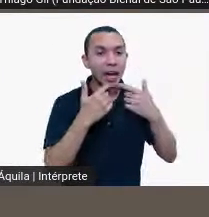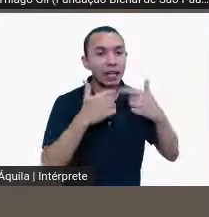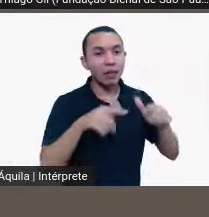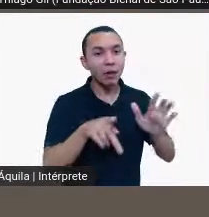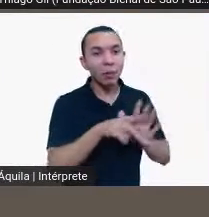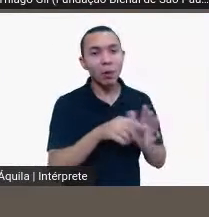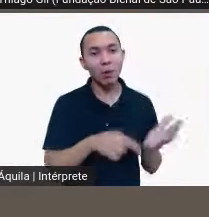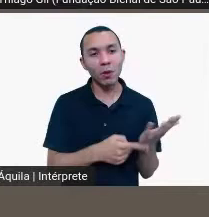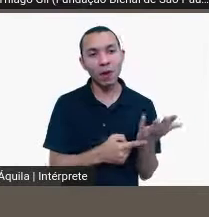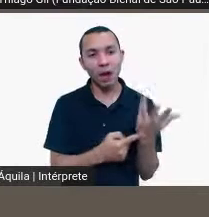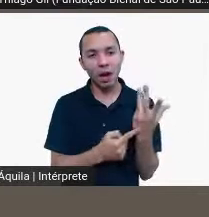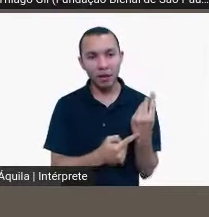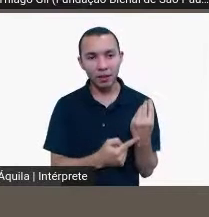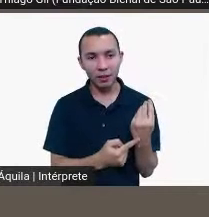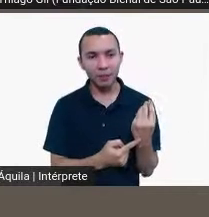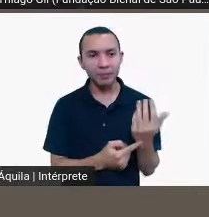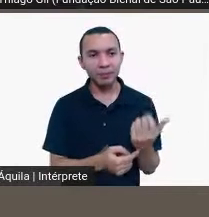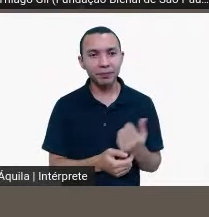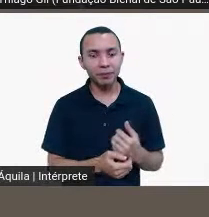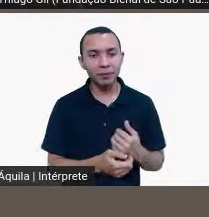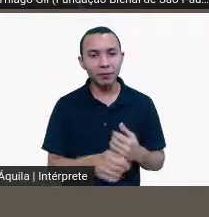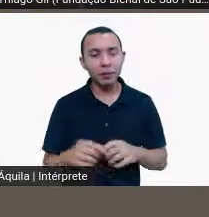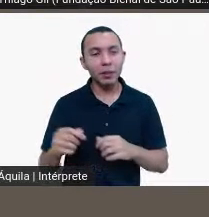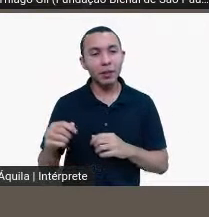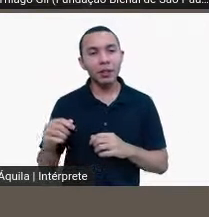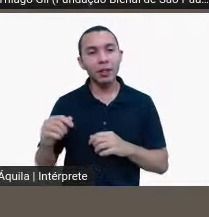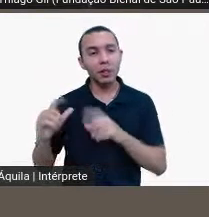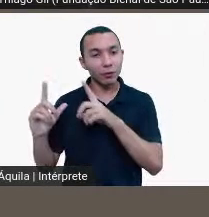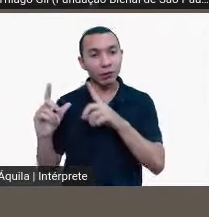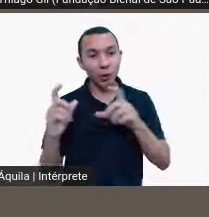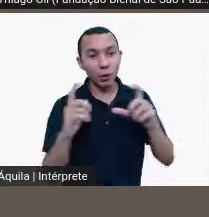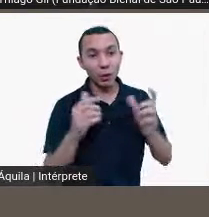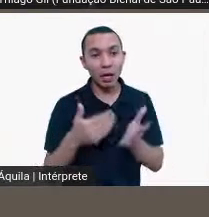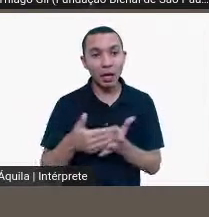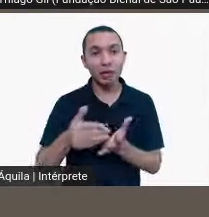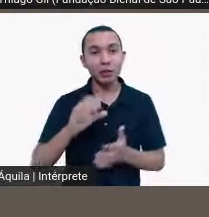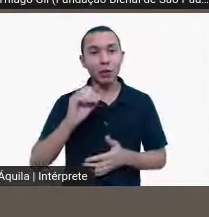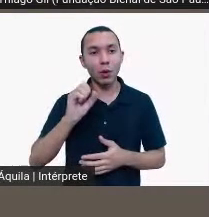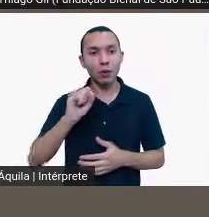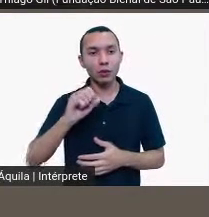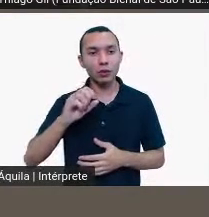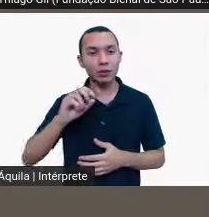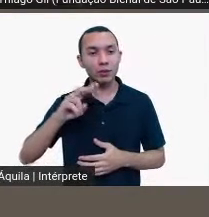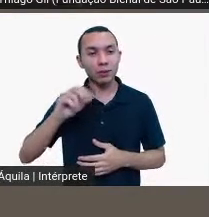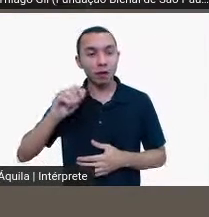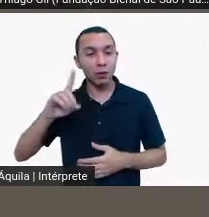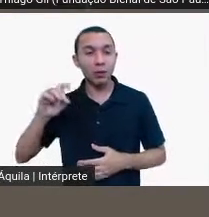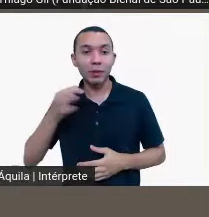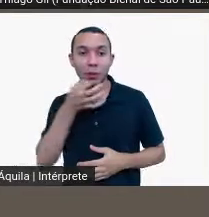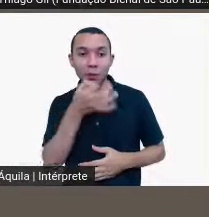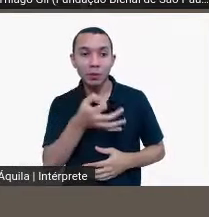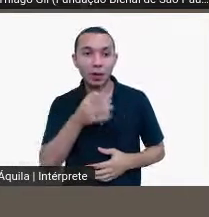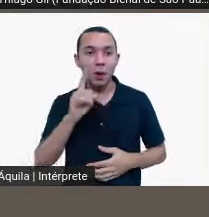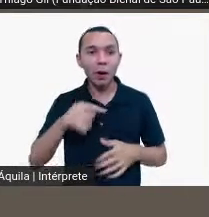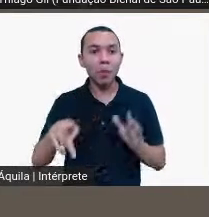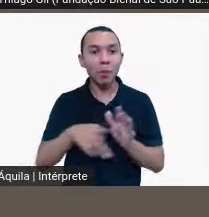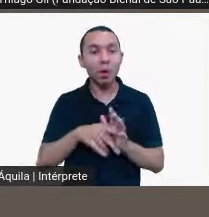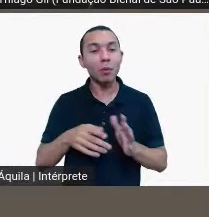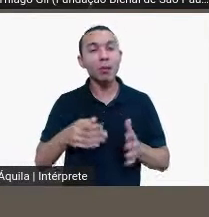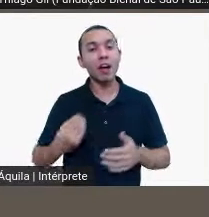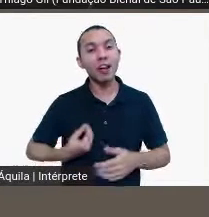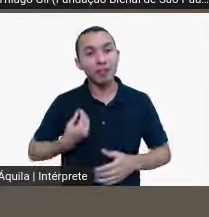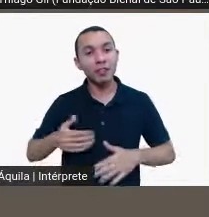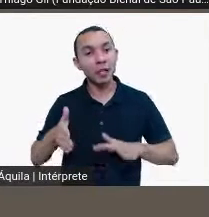artística. A fotografia foi entendida inicialmente pelo Oswald como um elemento da vida moderna que precisava